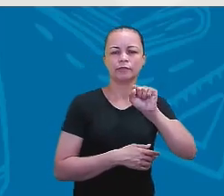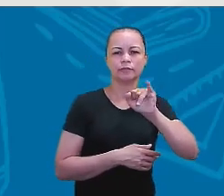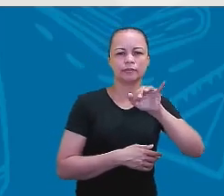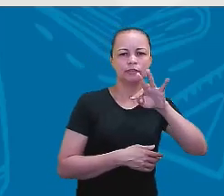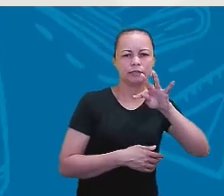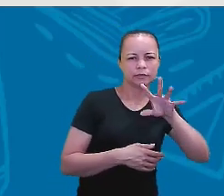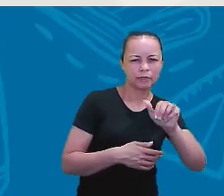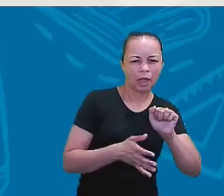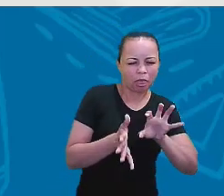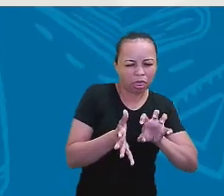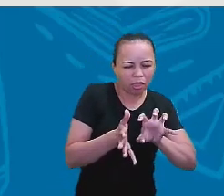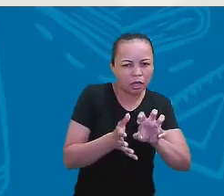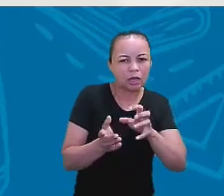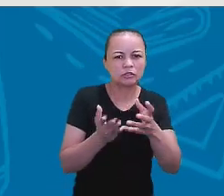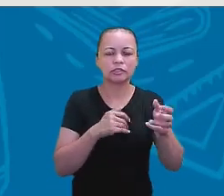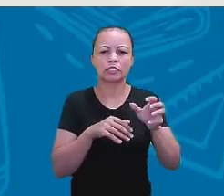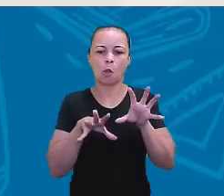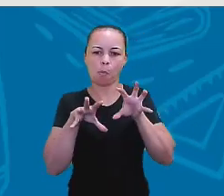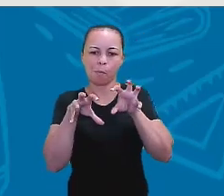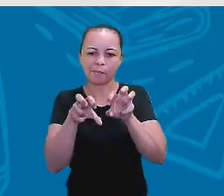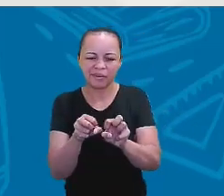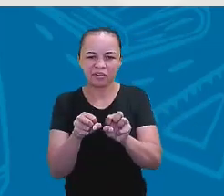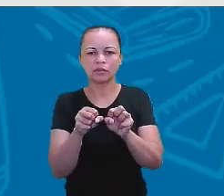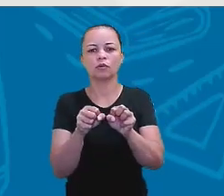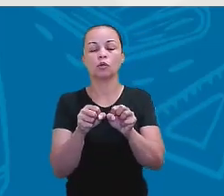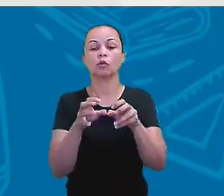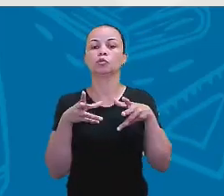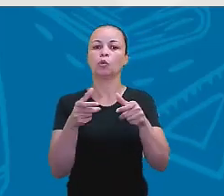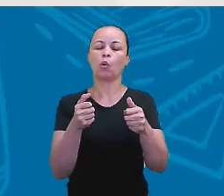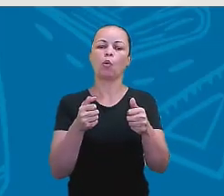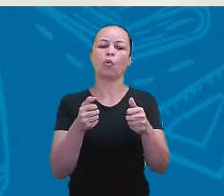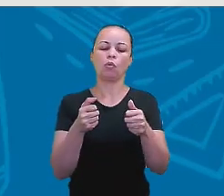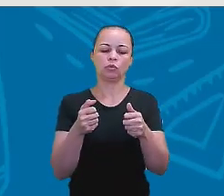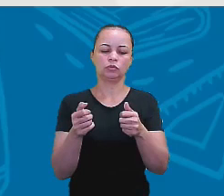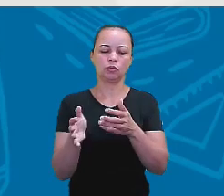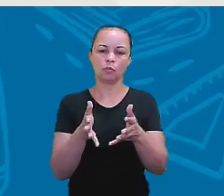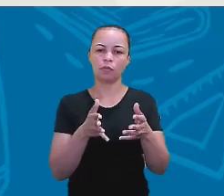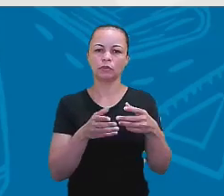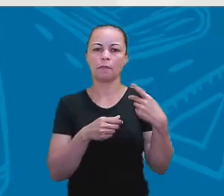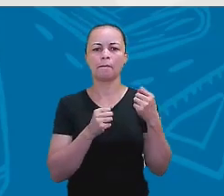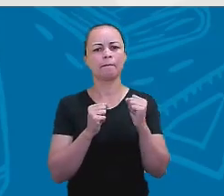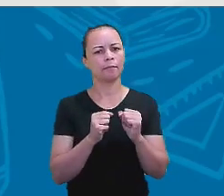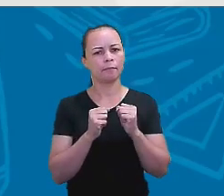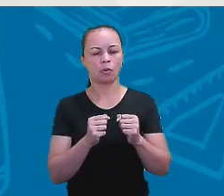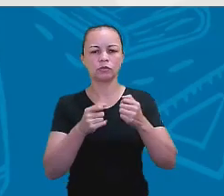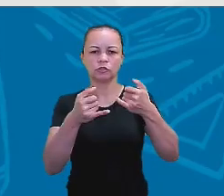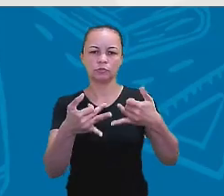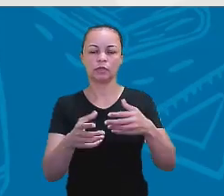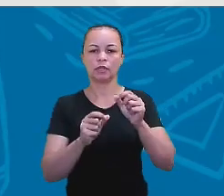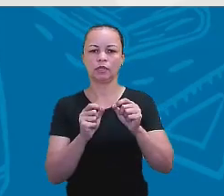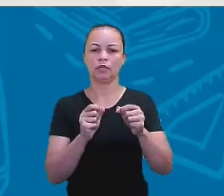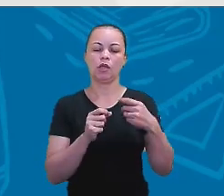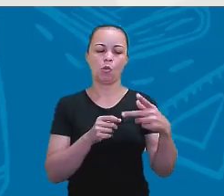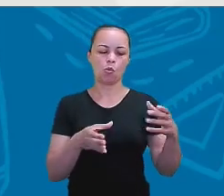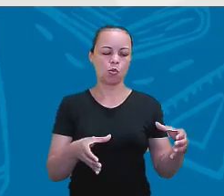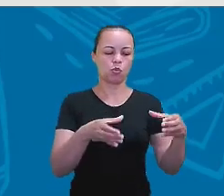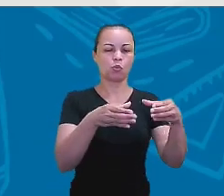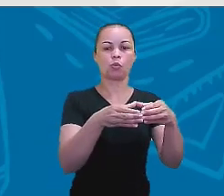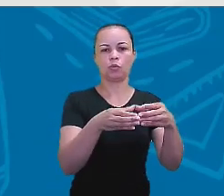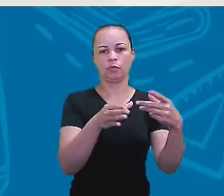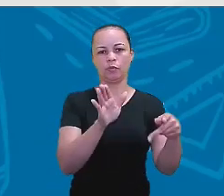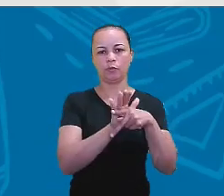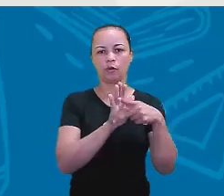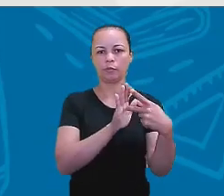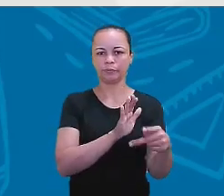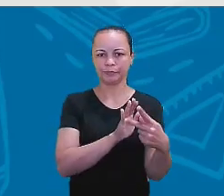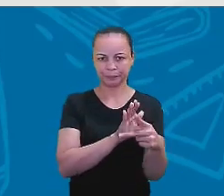comportamento diurno, noturno, todo o comportamento desse, a gente pode dizer que isso é o nicho ecológico dele. É como se fosse a